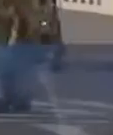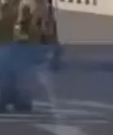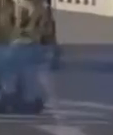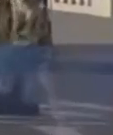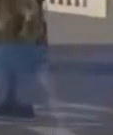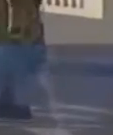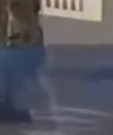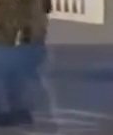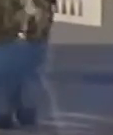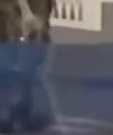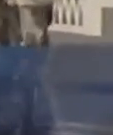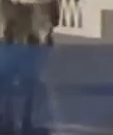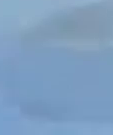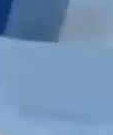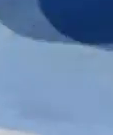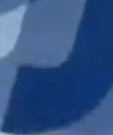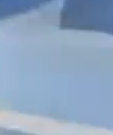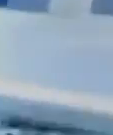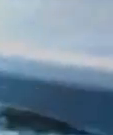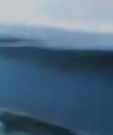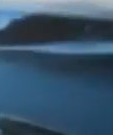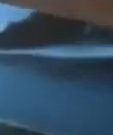a Proteção Civil.